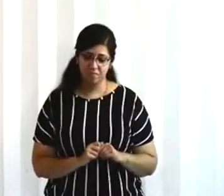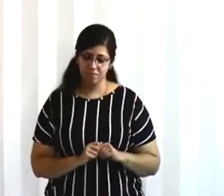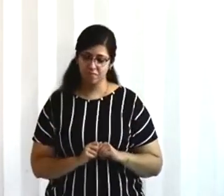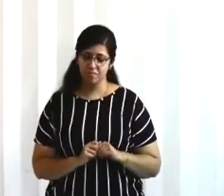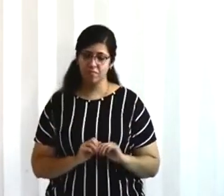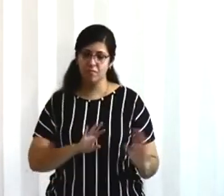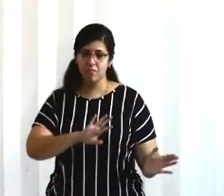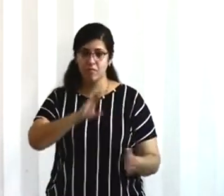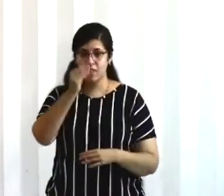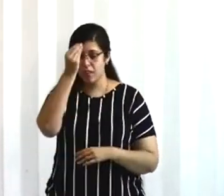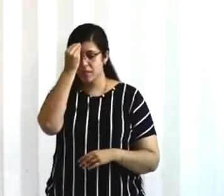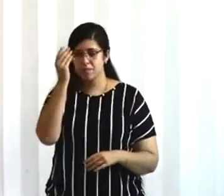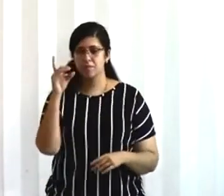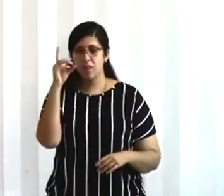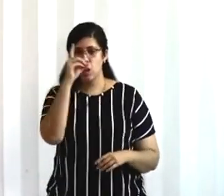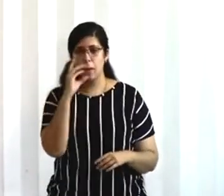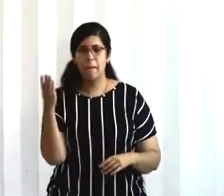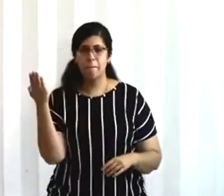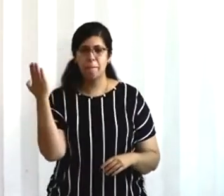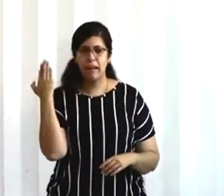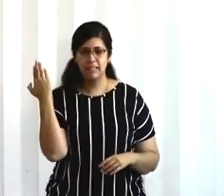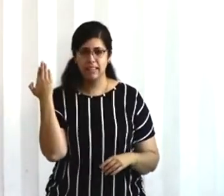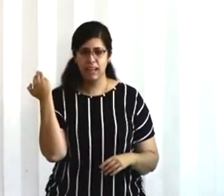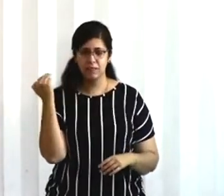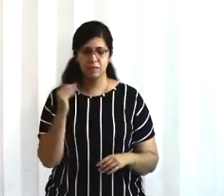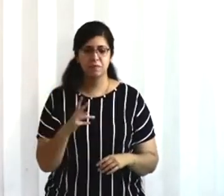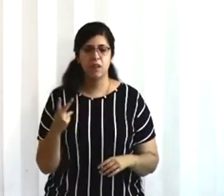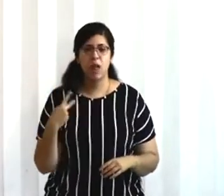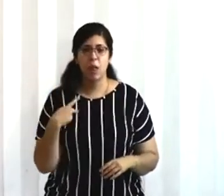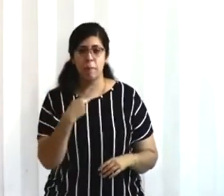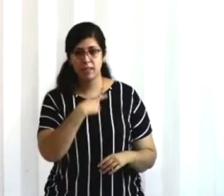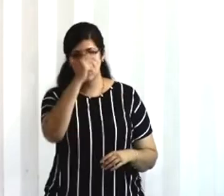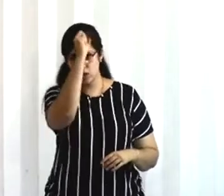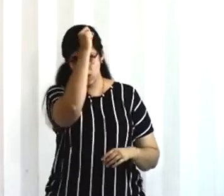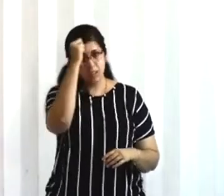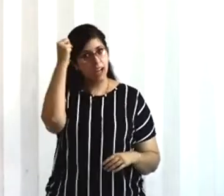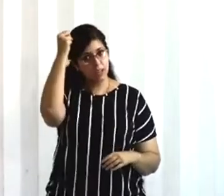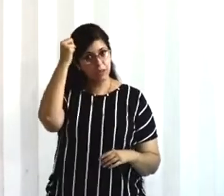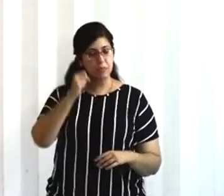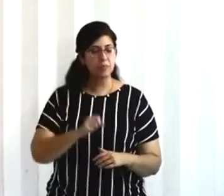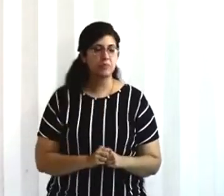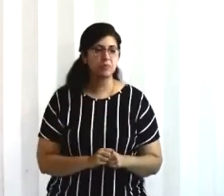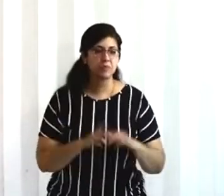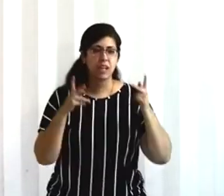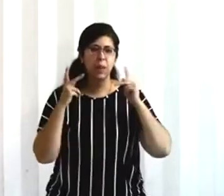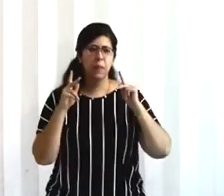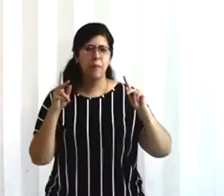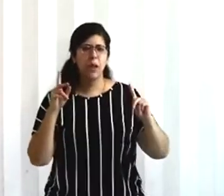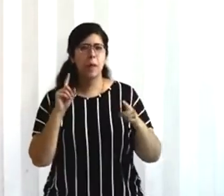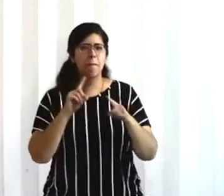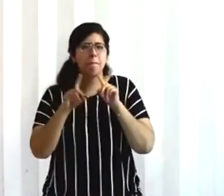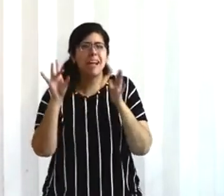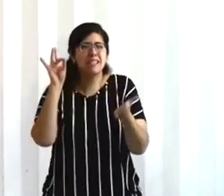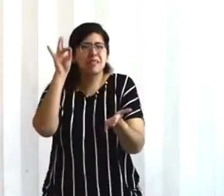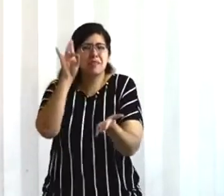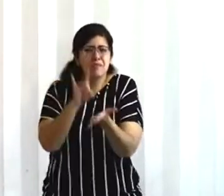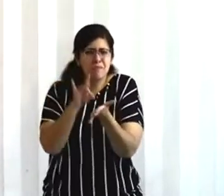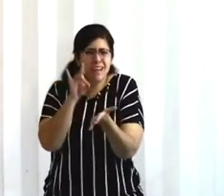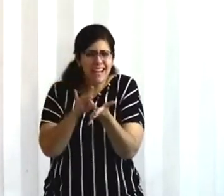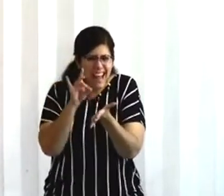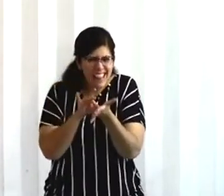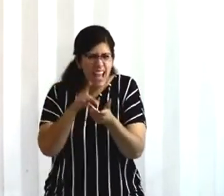passado o reverendo Sérgio pregou e falou que, infelizmente, o verdadeiro sentido do Natal tem se perdido em nosso